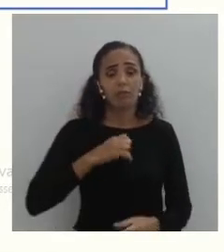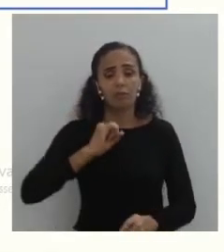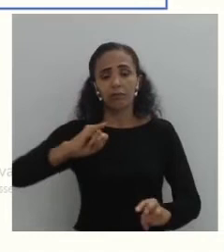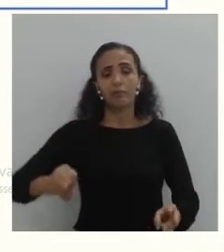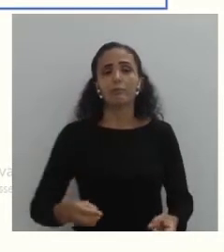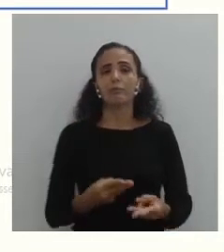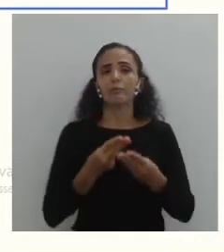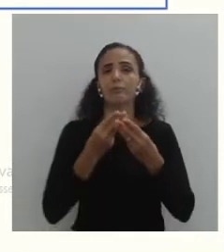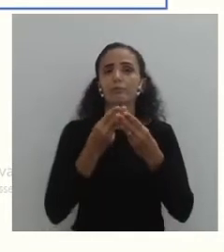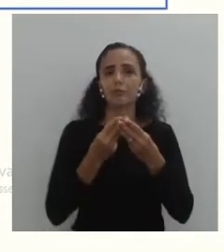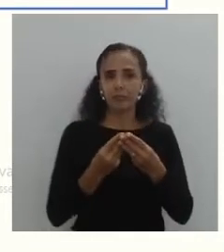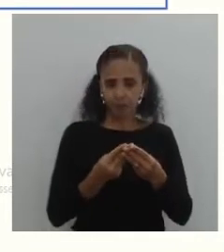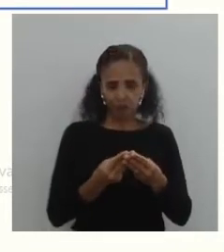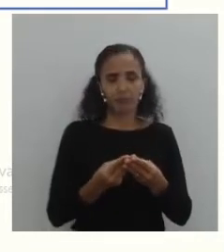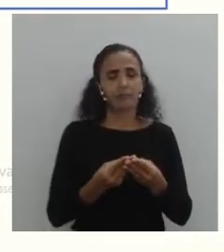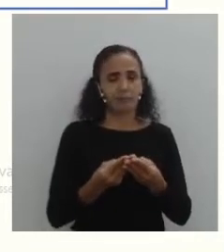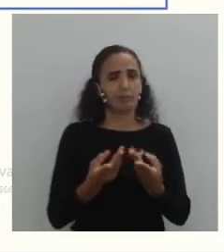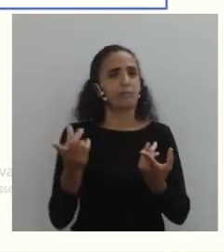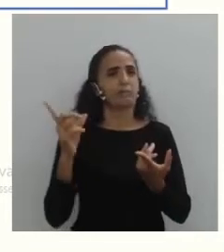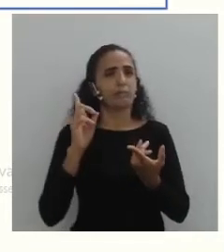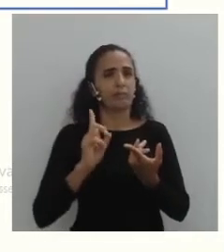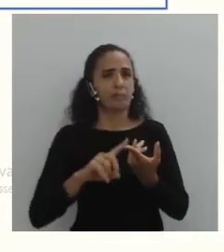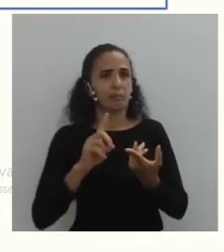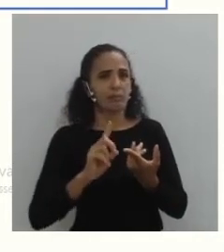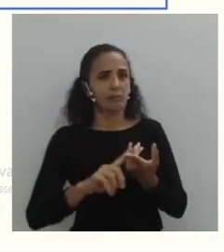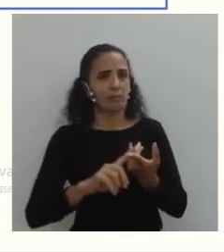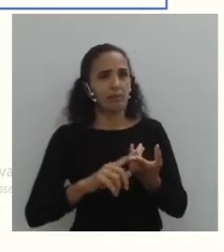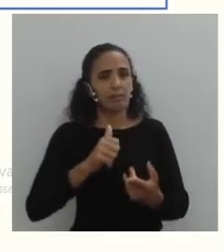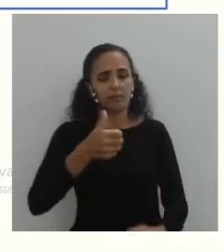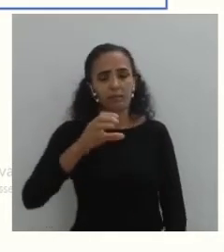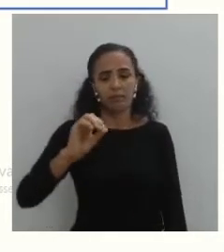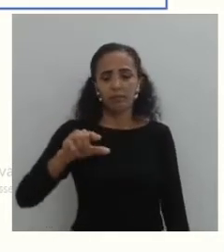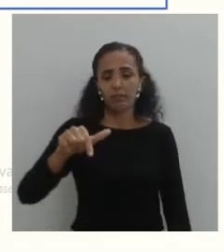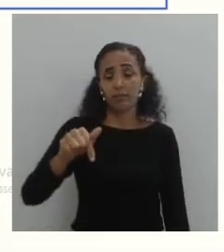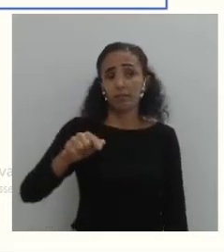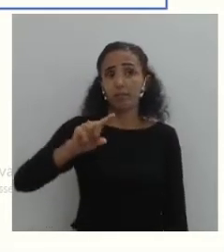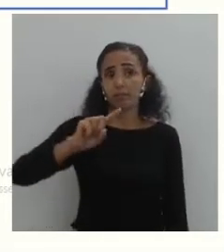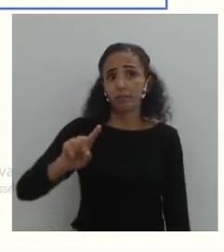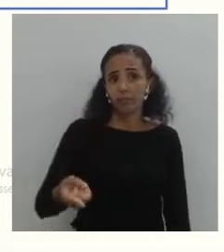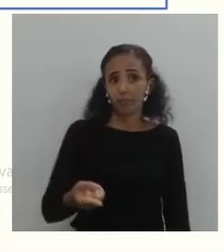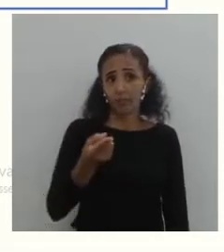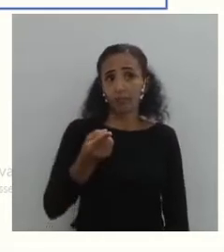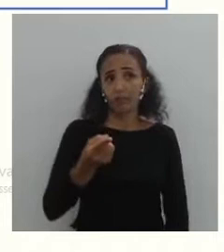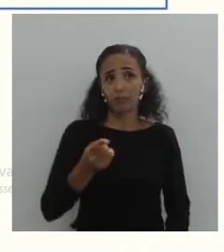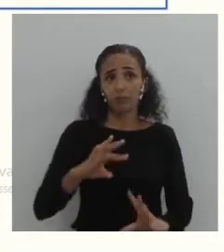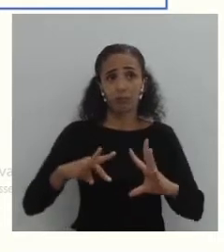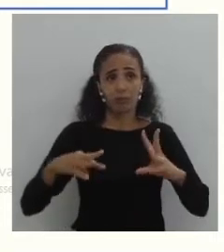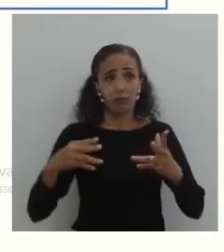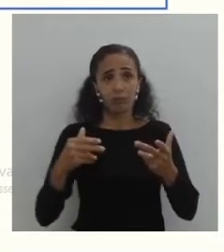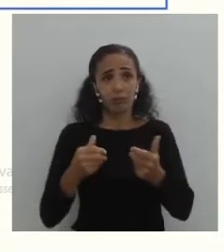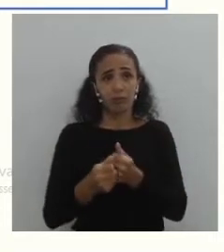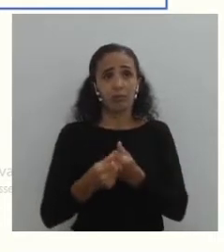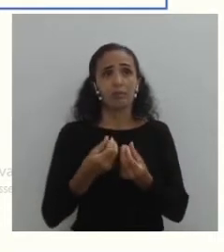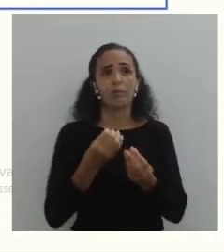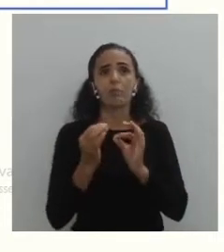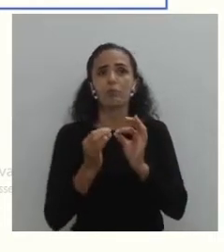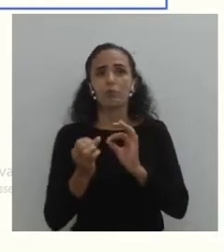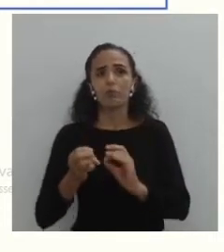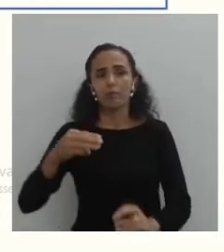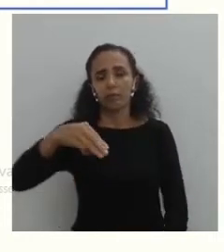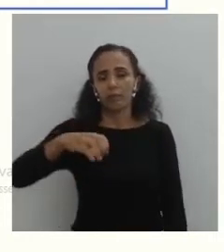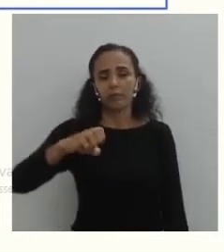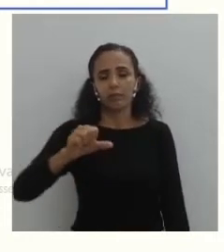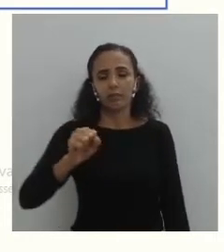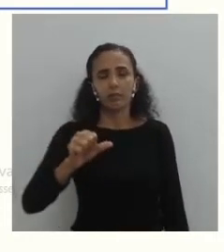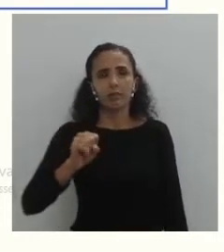os judeus, que são cerca de 107 mil. Nós temos os messiânicos, que são cerca de